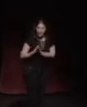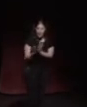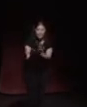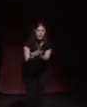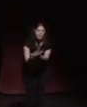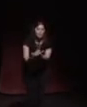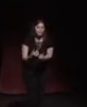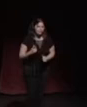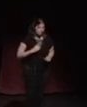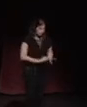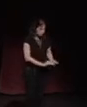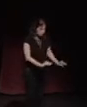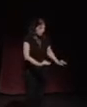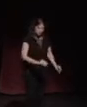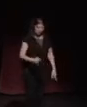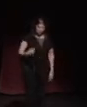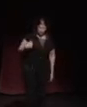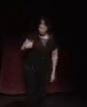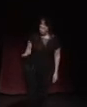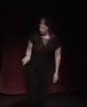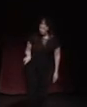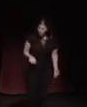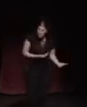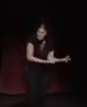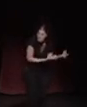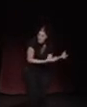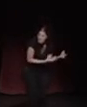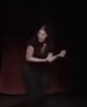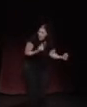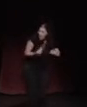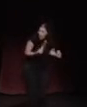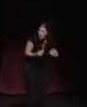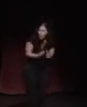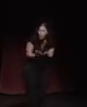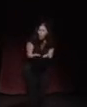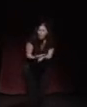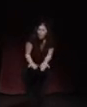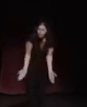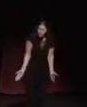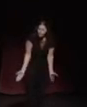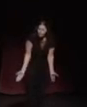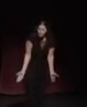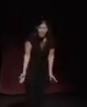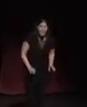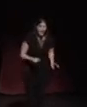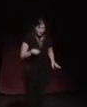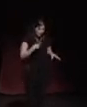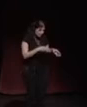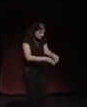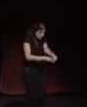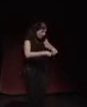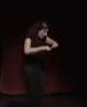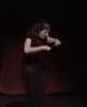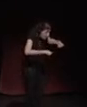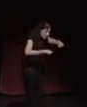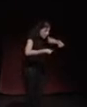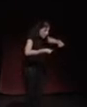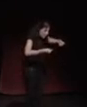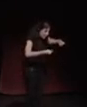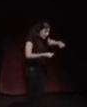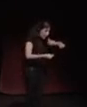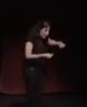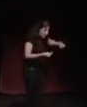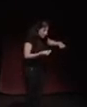como assustados, dizem, o que vão fazer com esse livro com o bebê? E quando abrimos o primeiro livro e colocamos uma palavra e as crianças começam a